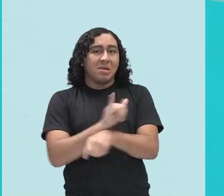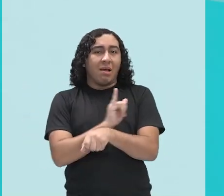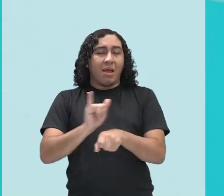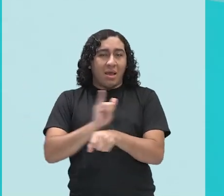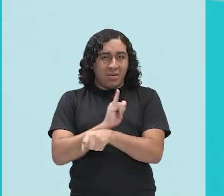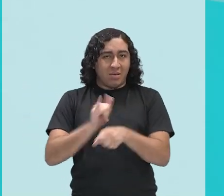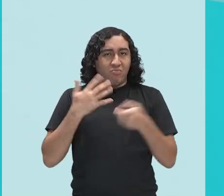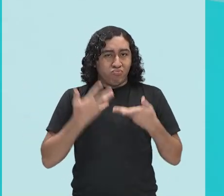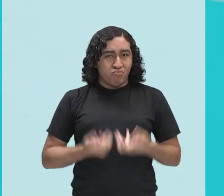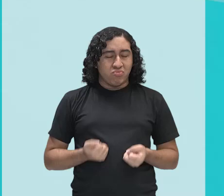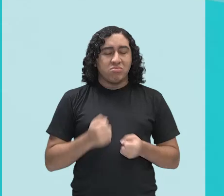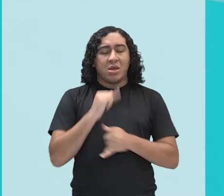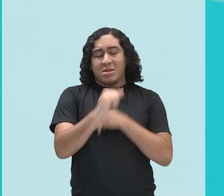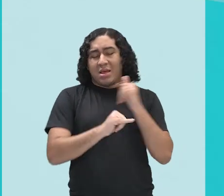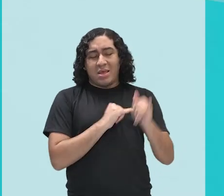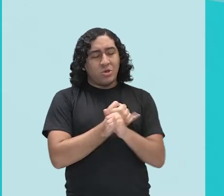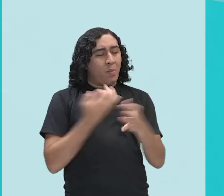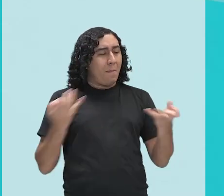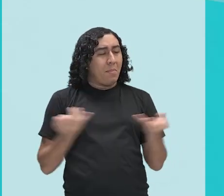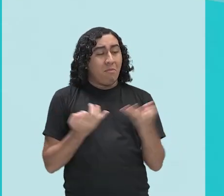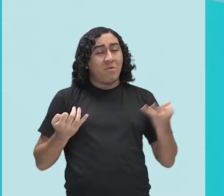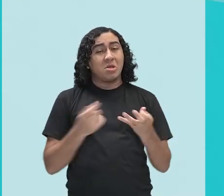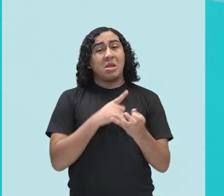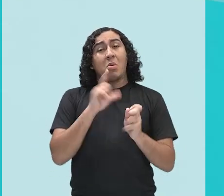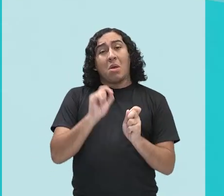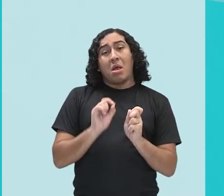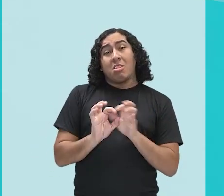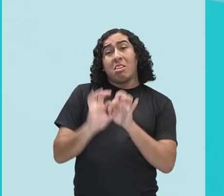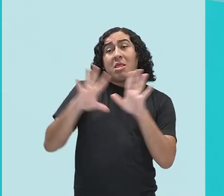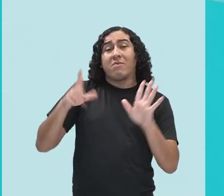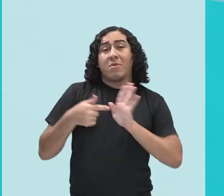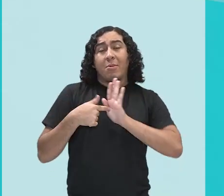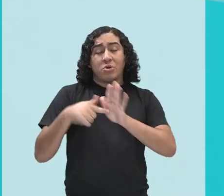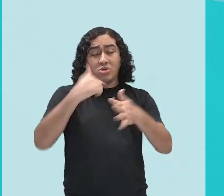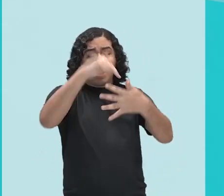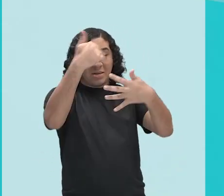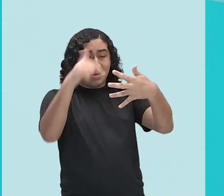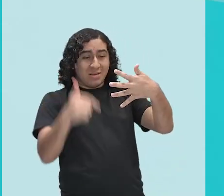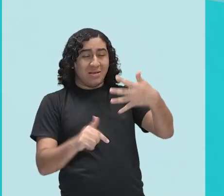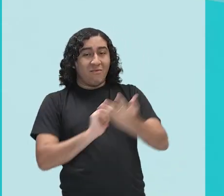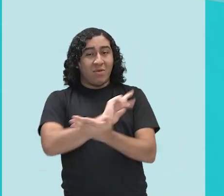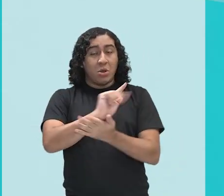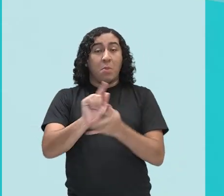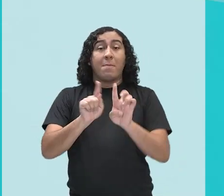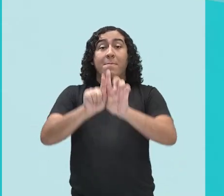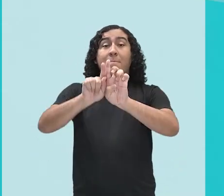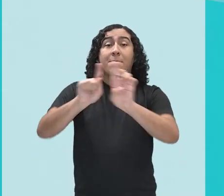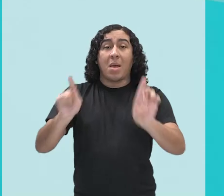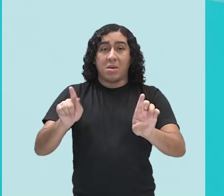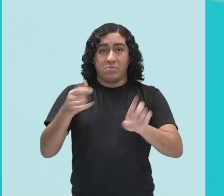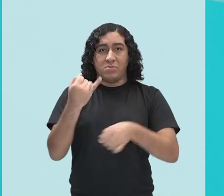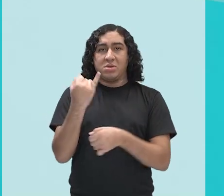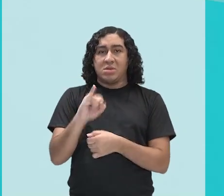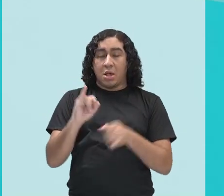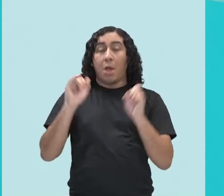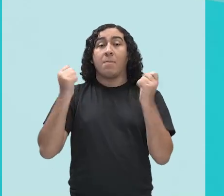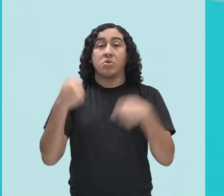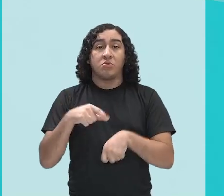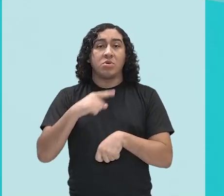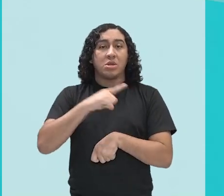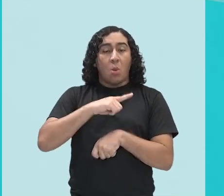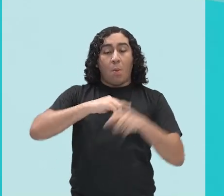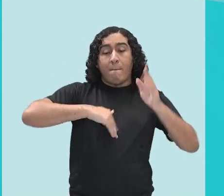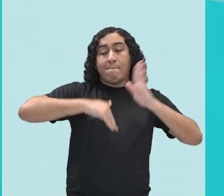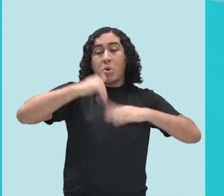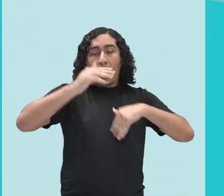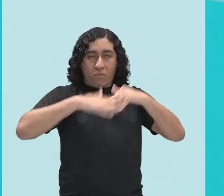tá bom? A internet hoje é uma maravilha que ela abre essas possibilidades para a gente. Lógico que se você puder ter um profissional de